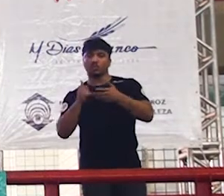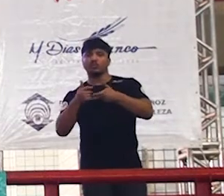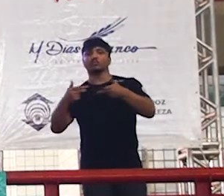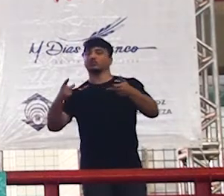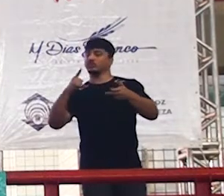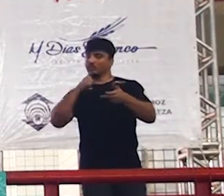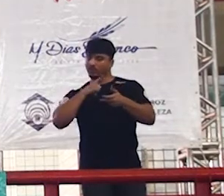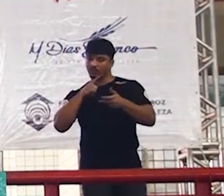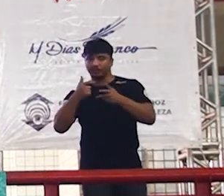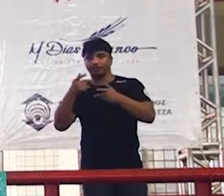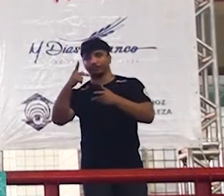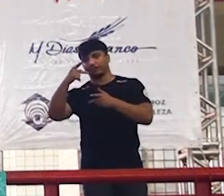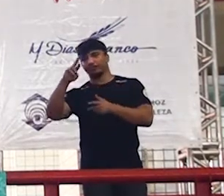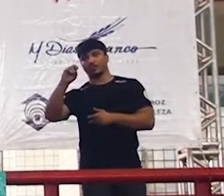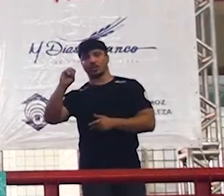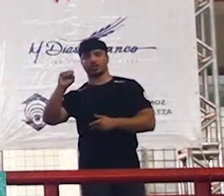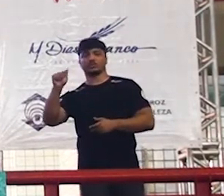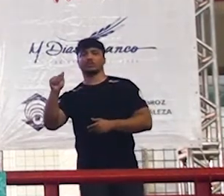em prosa,